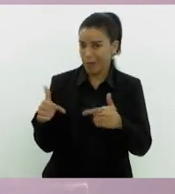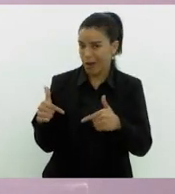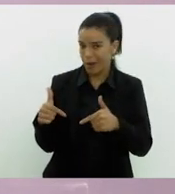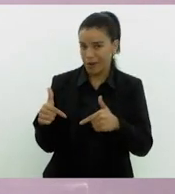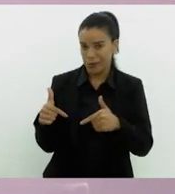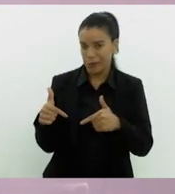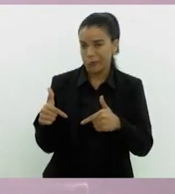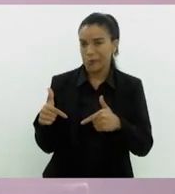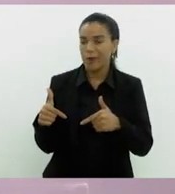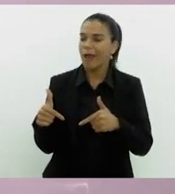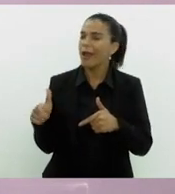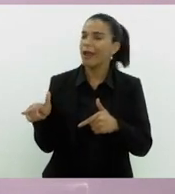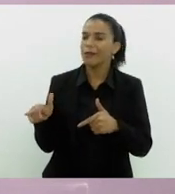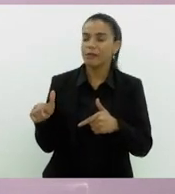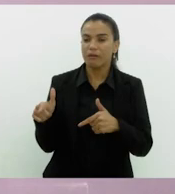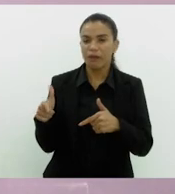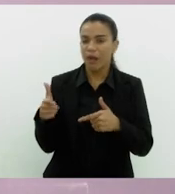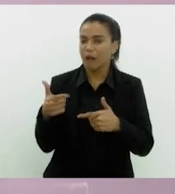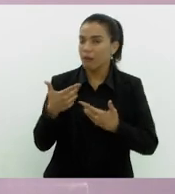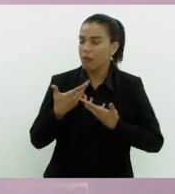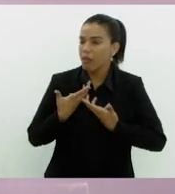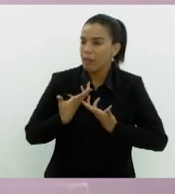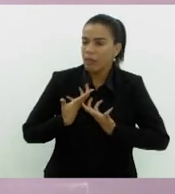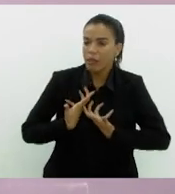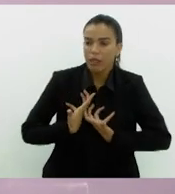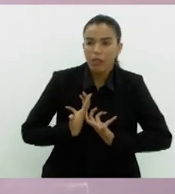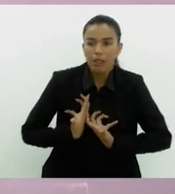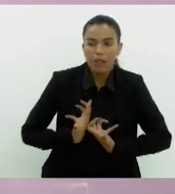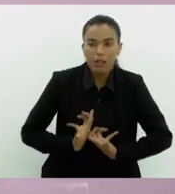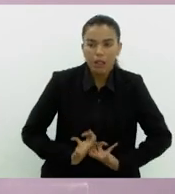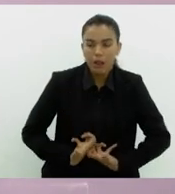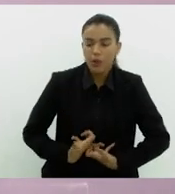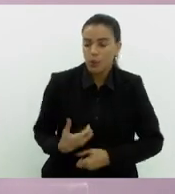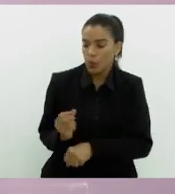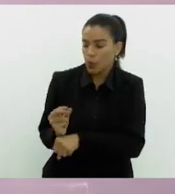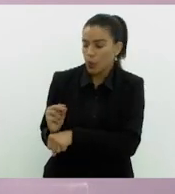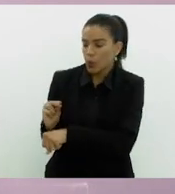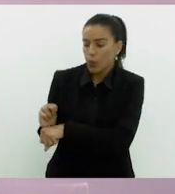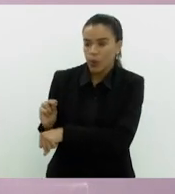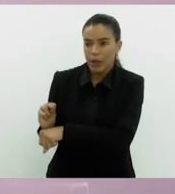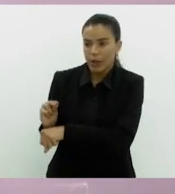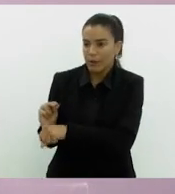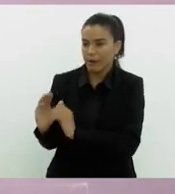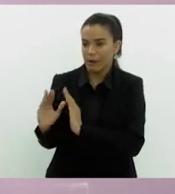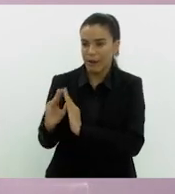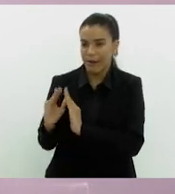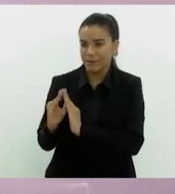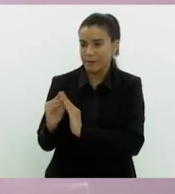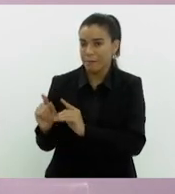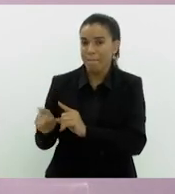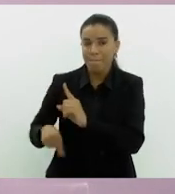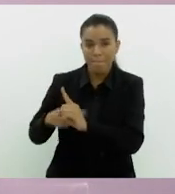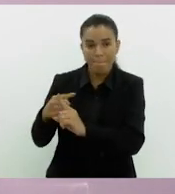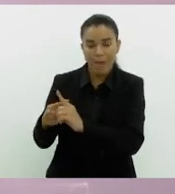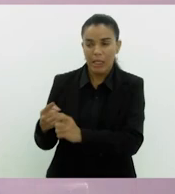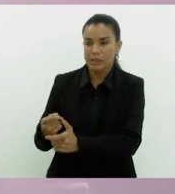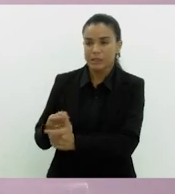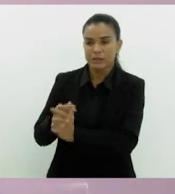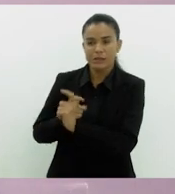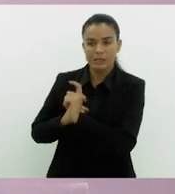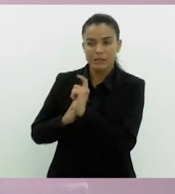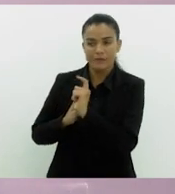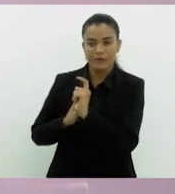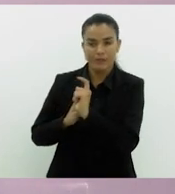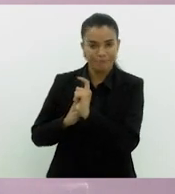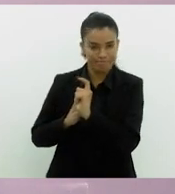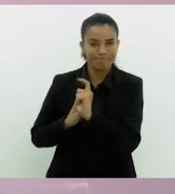ela está consumida no trabalho do cuidado e ela está endividada. E ela, muitas